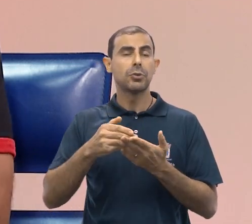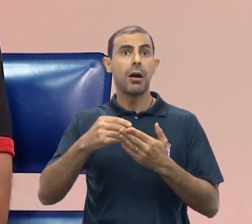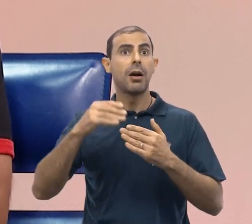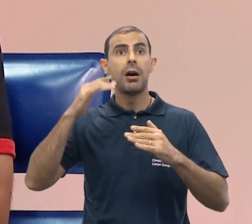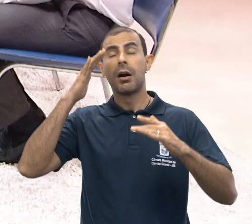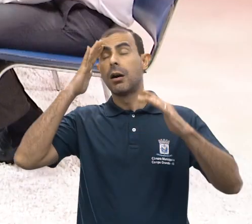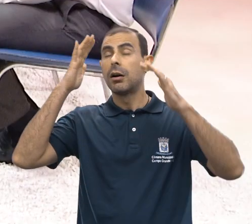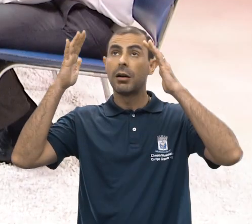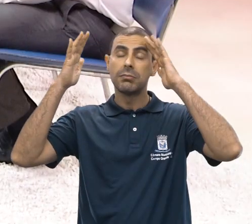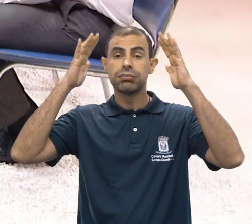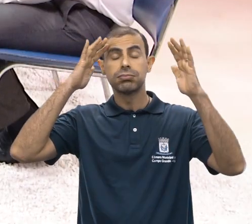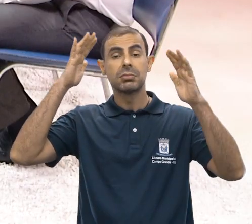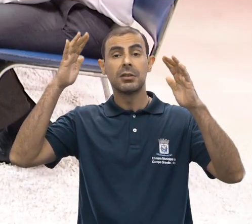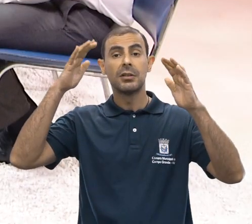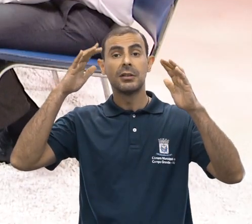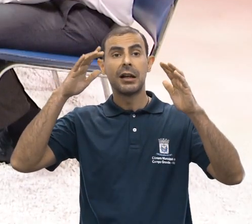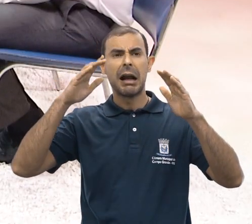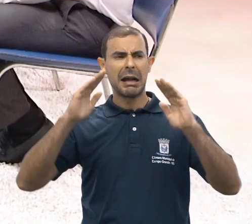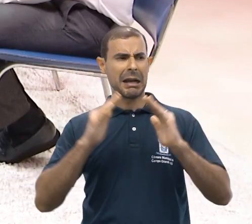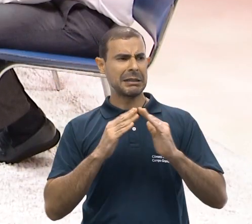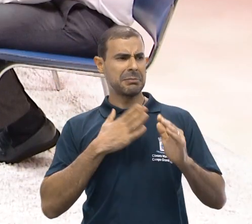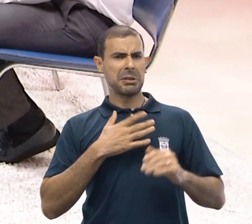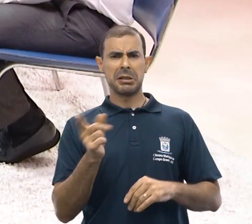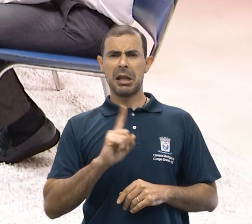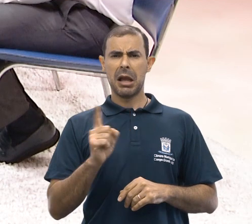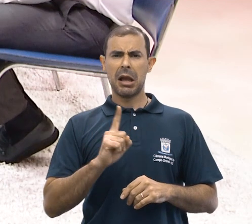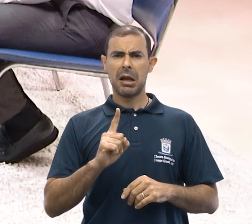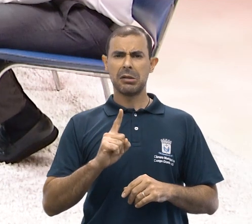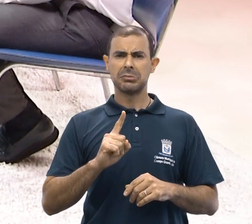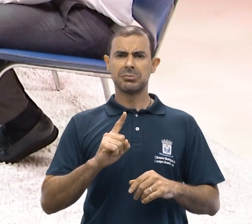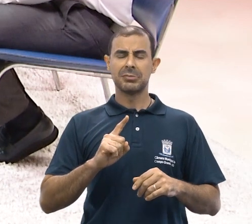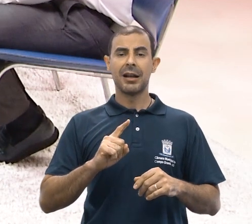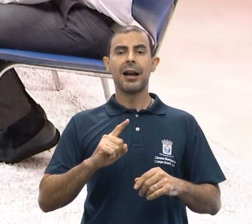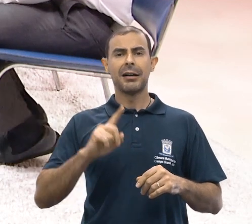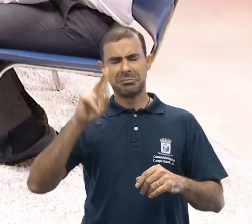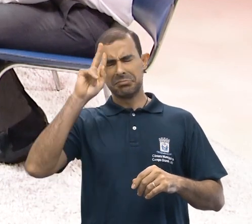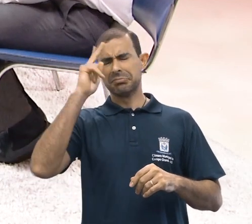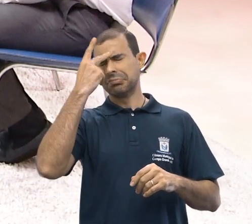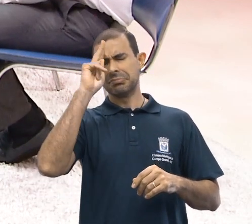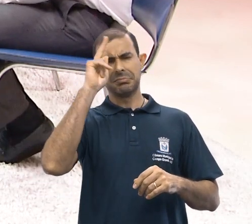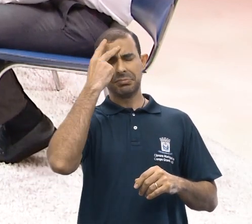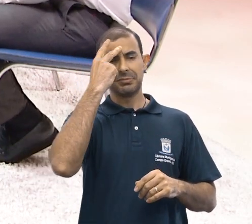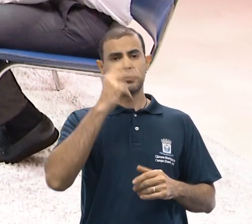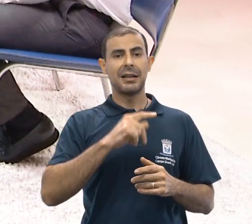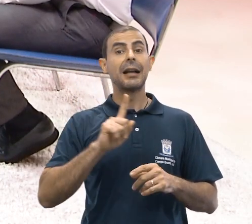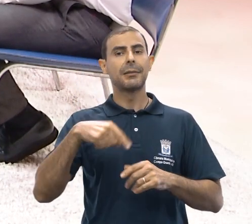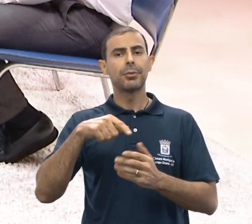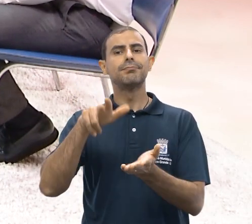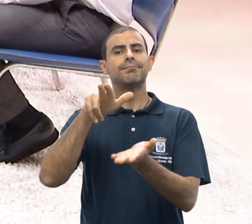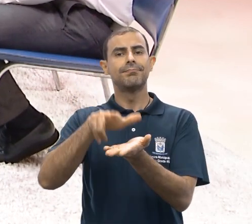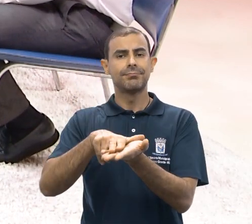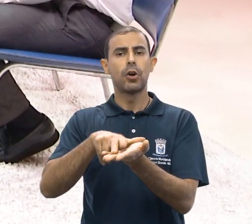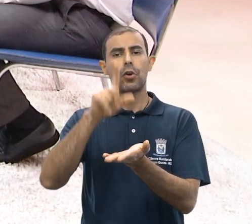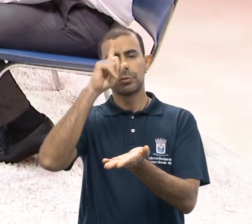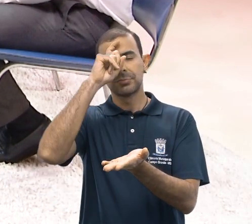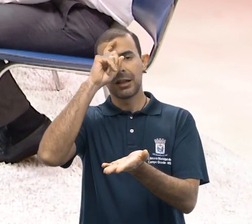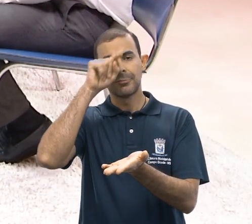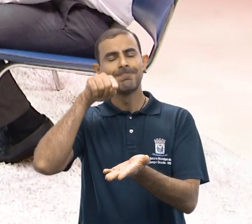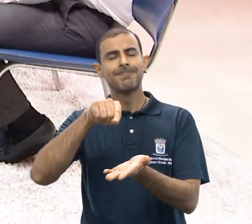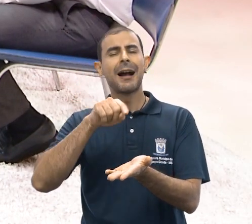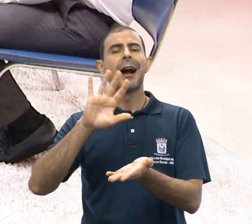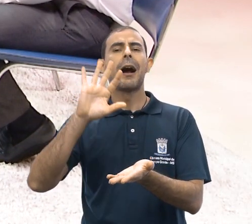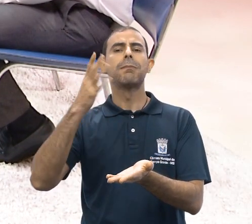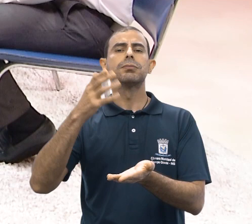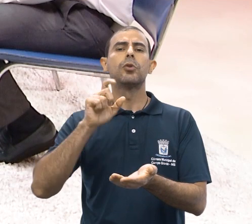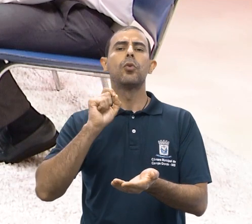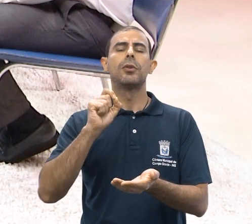delirar. Aquela casa não era dele, aí foi internado, aí apareceu uma infecção urinária. Só que o mais